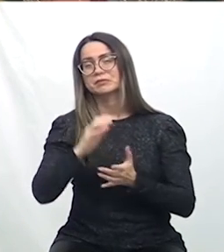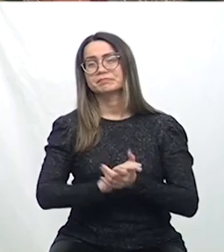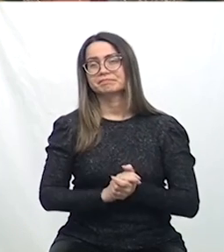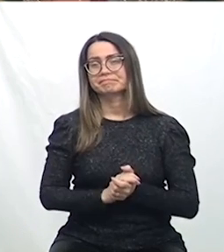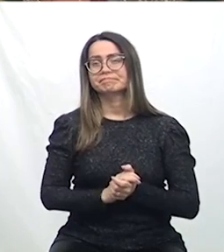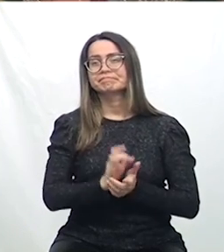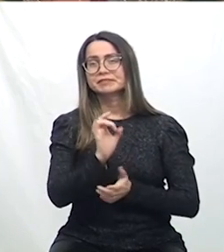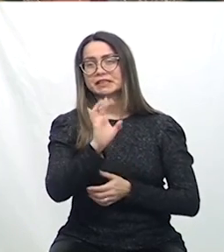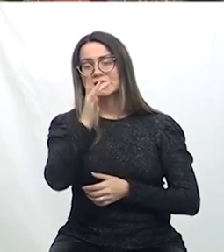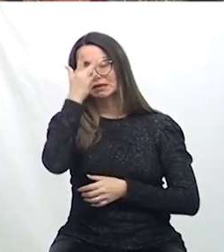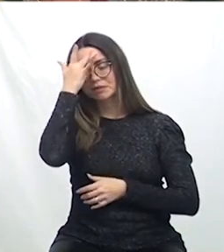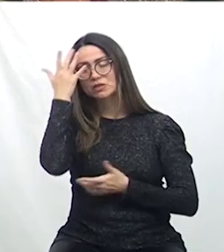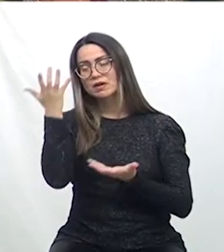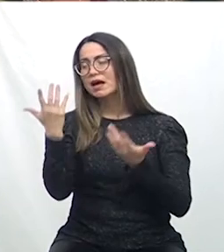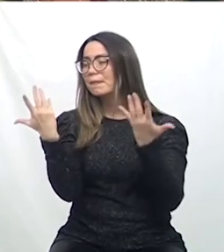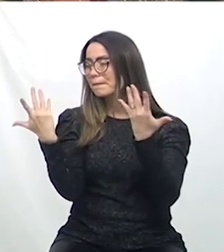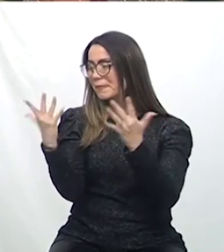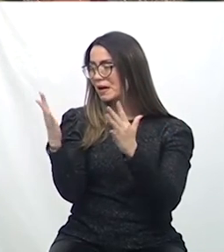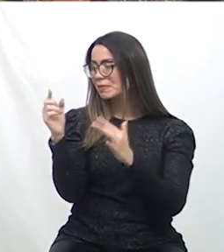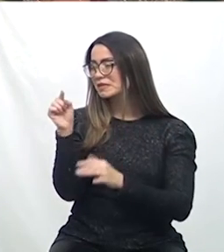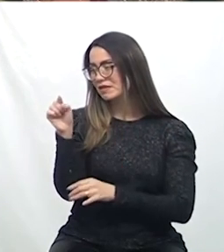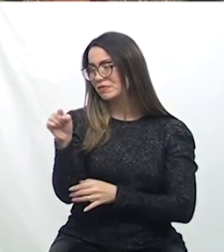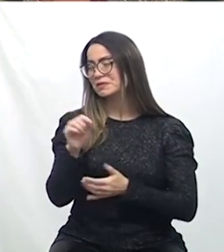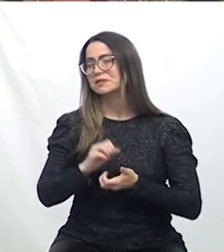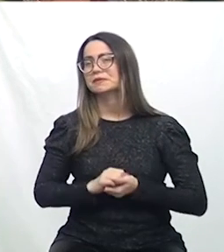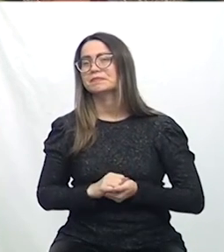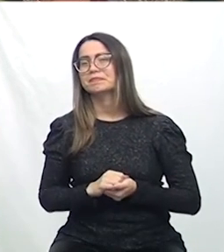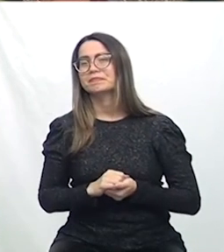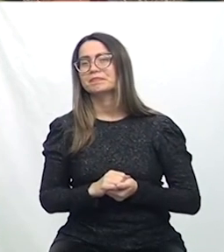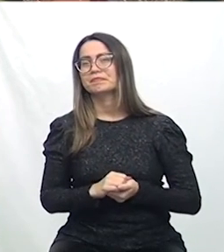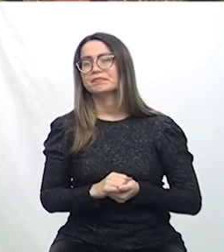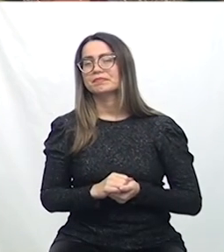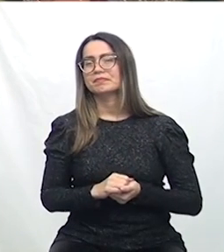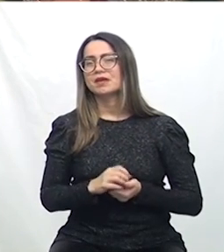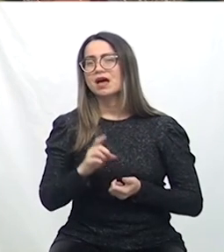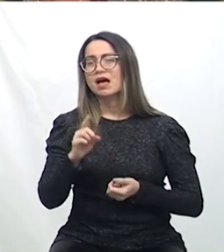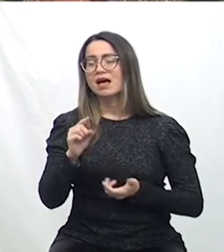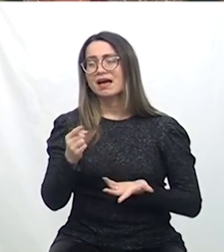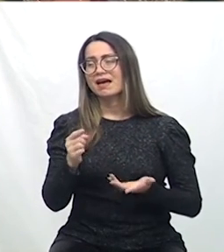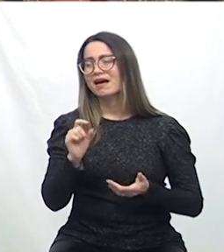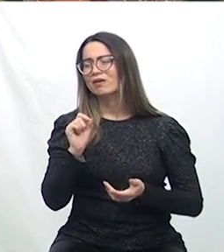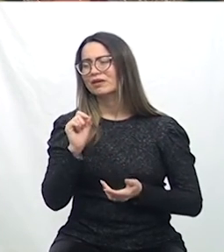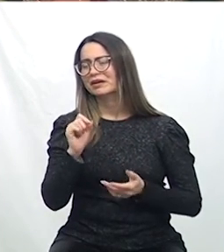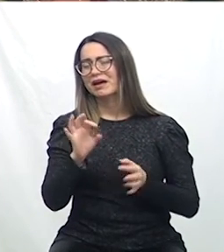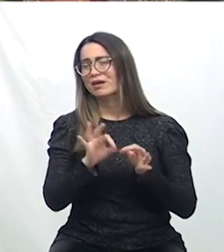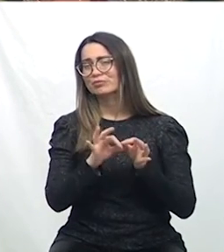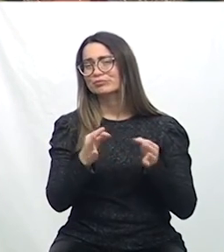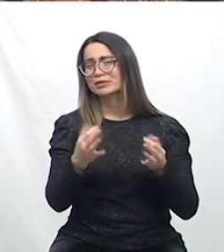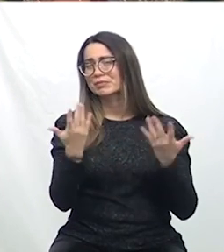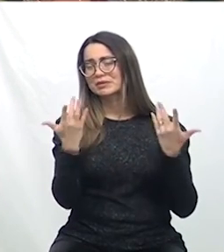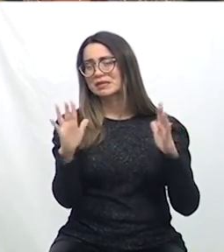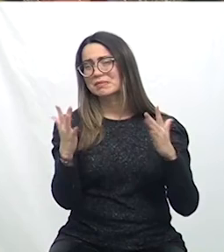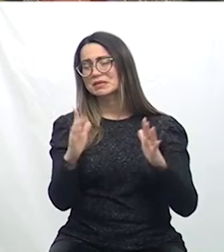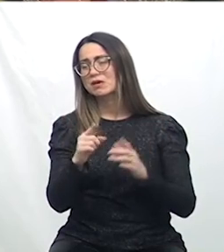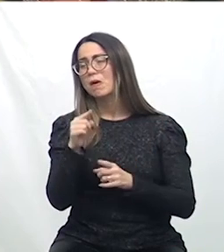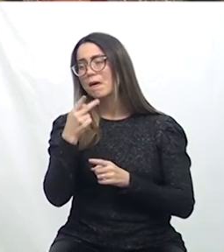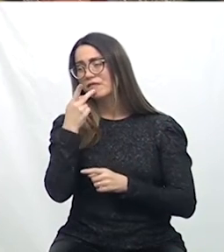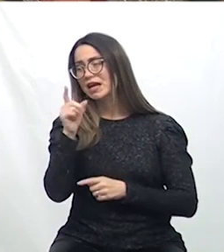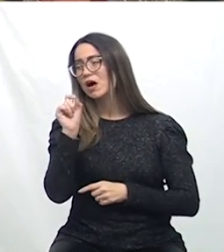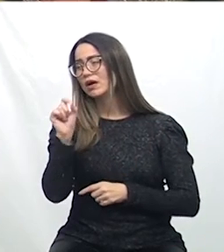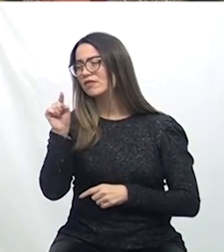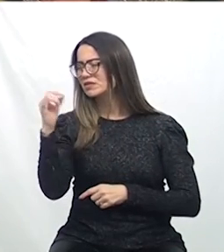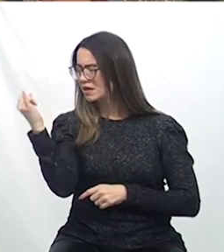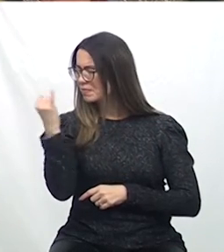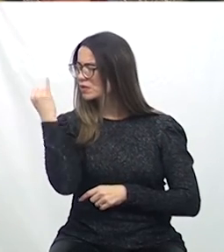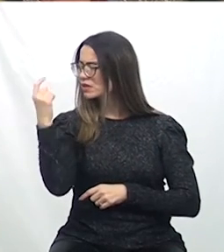congratular com esse título, tá? É apenas um agrado para dizer que como você é importante para nós e como nos representa